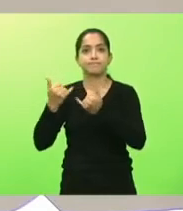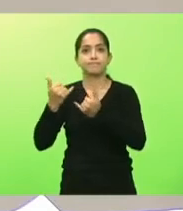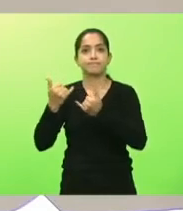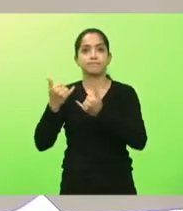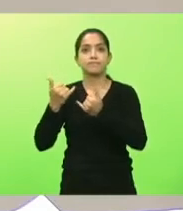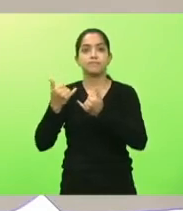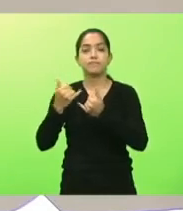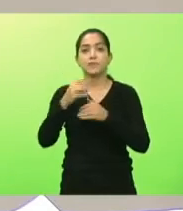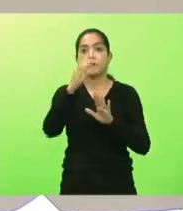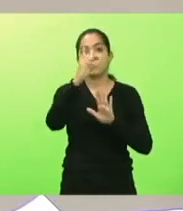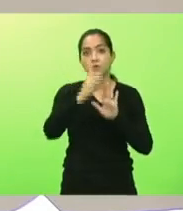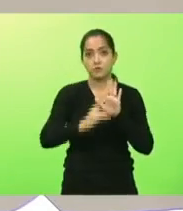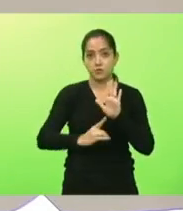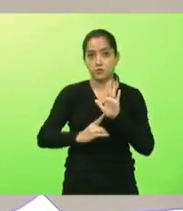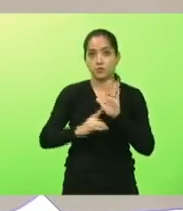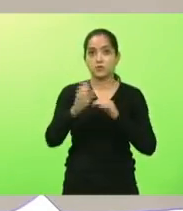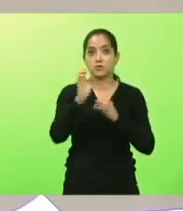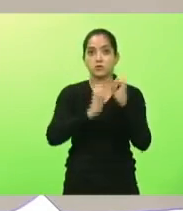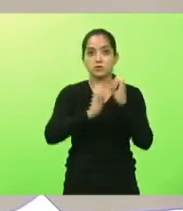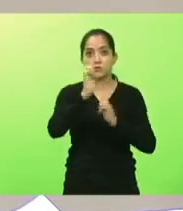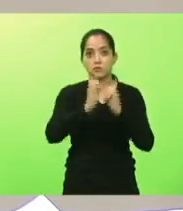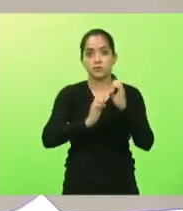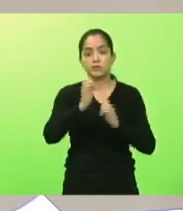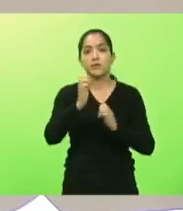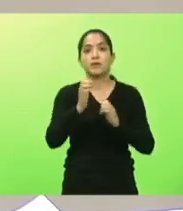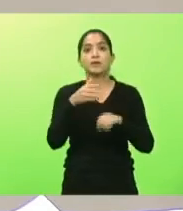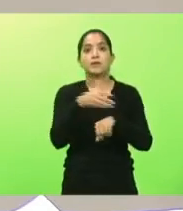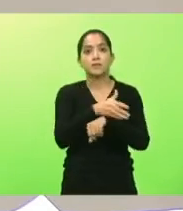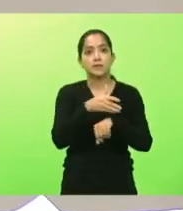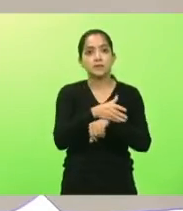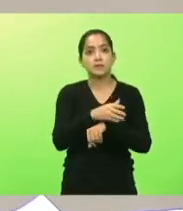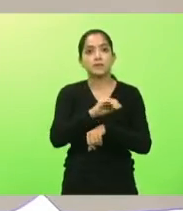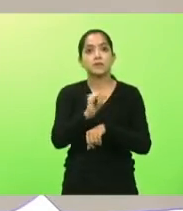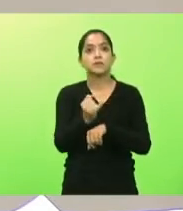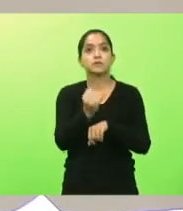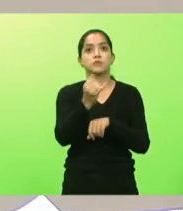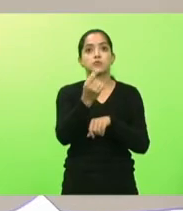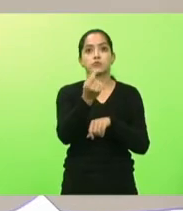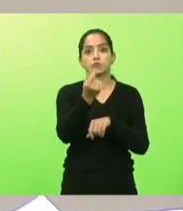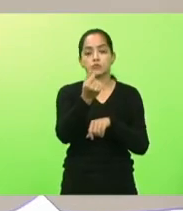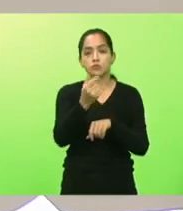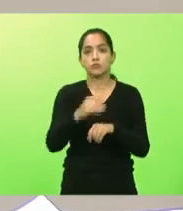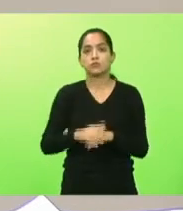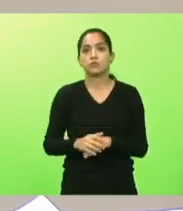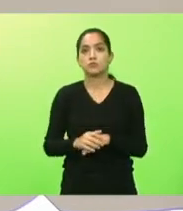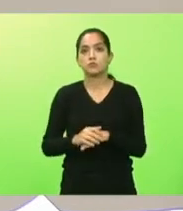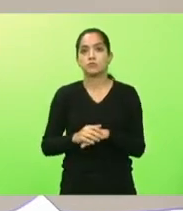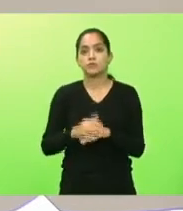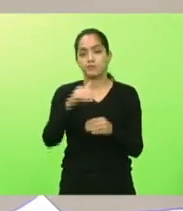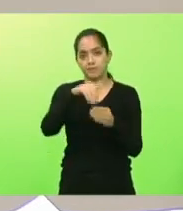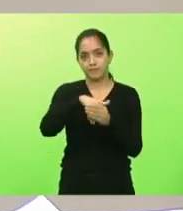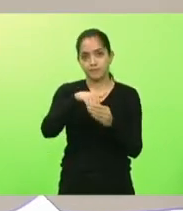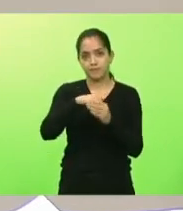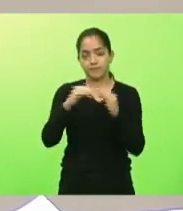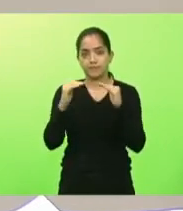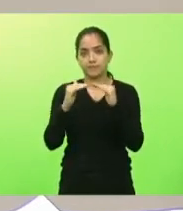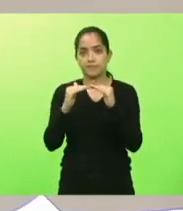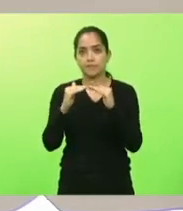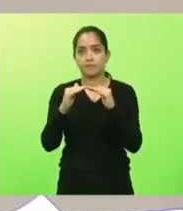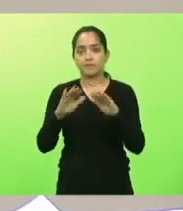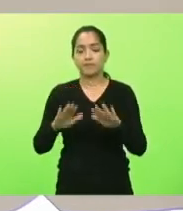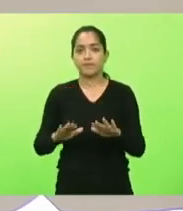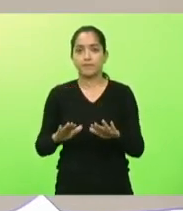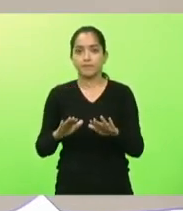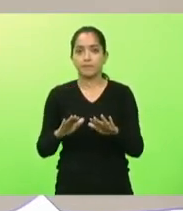da empresa referente à divisão da participação nos lucros. Em discussão. Não havendo quem queira discutir, é em votação. Deputados que aprovam, permaneçam como se